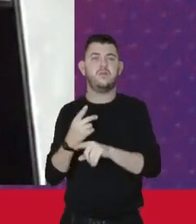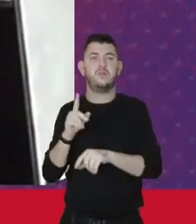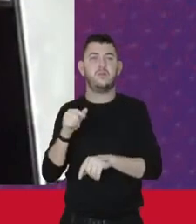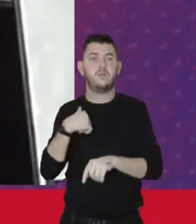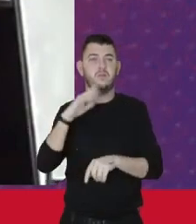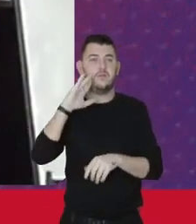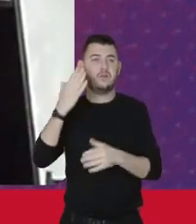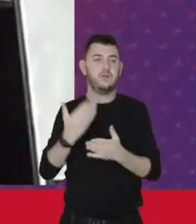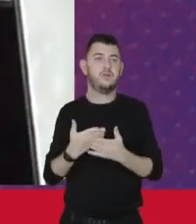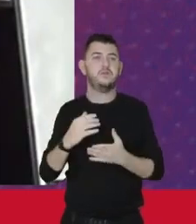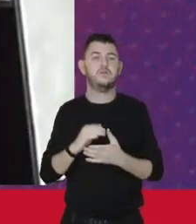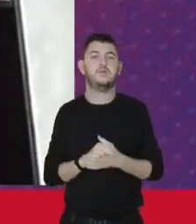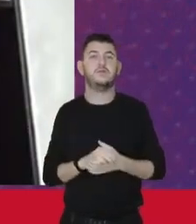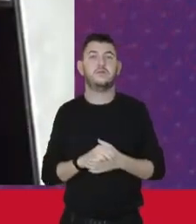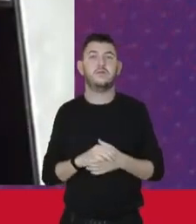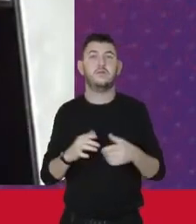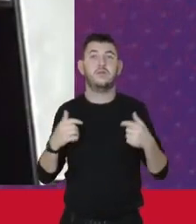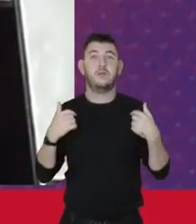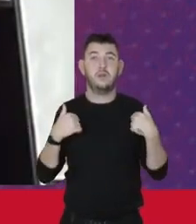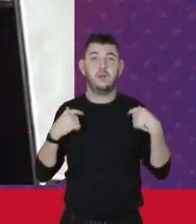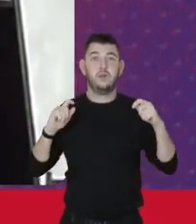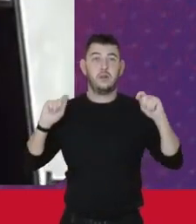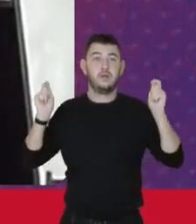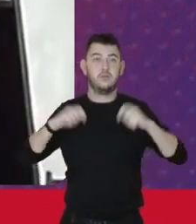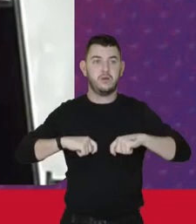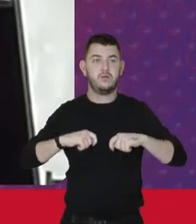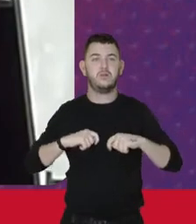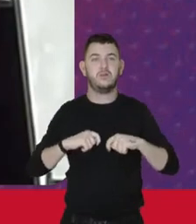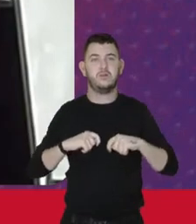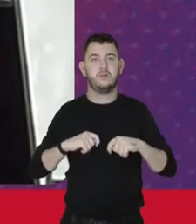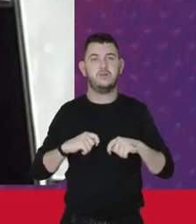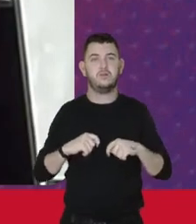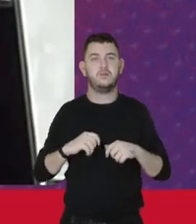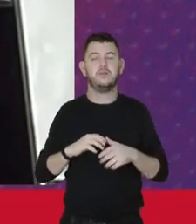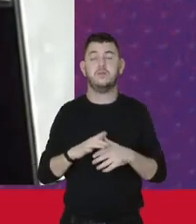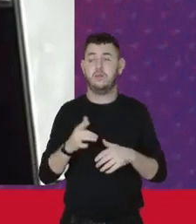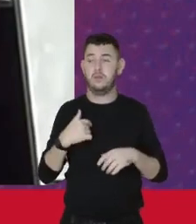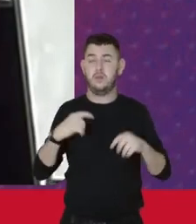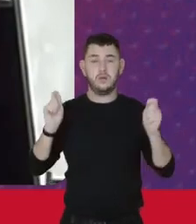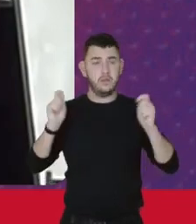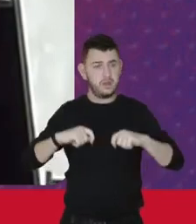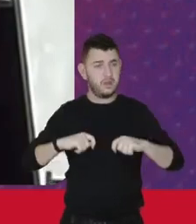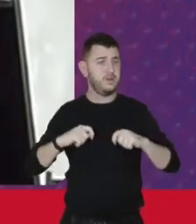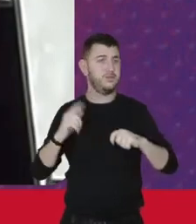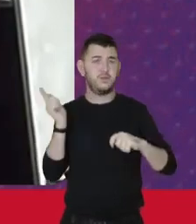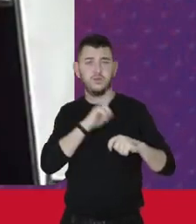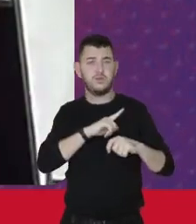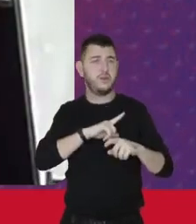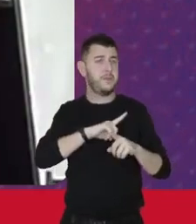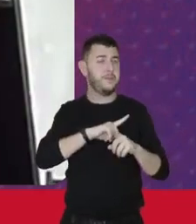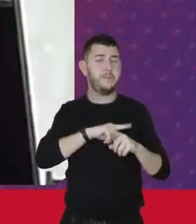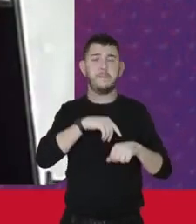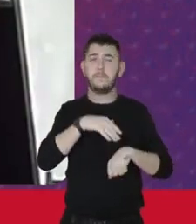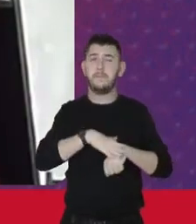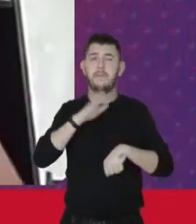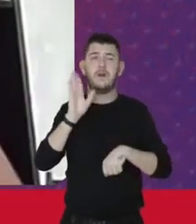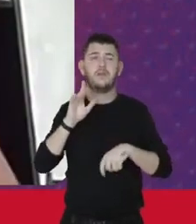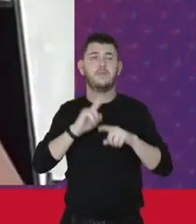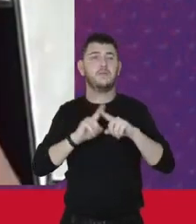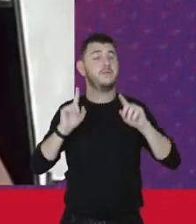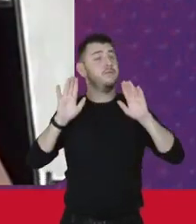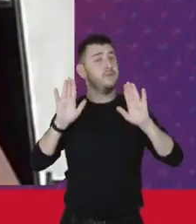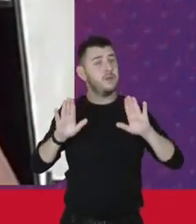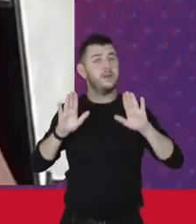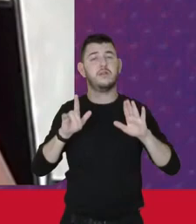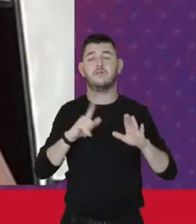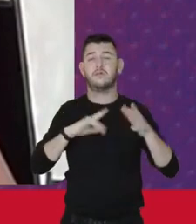eu acredito, que eu tenho capacidade para isso, eu tenho capacidade para mais. Só que, devido